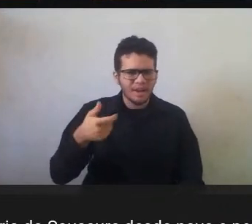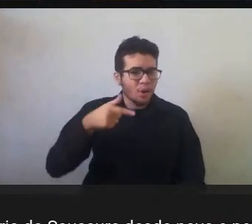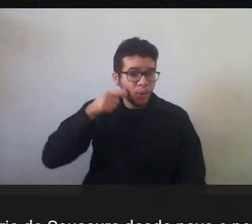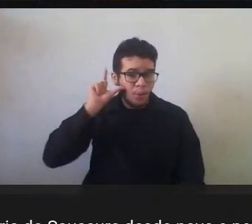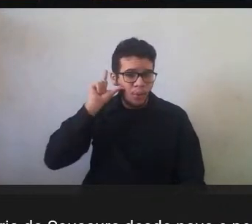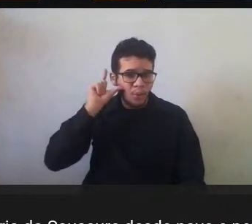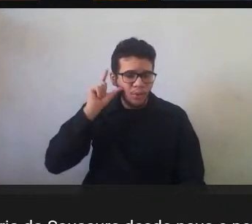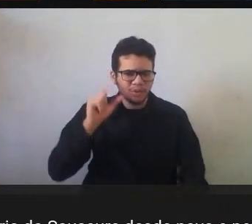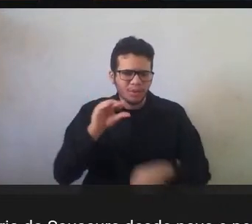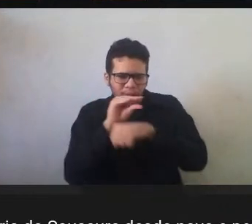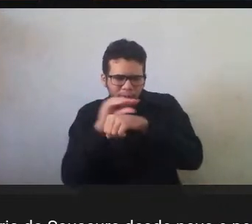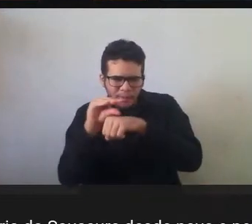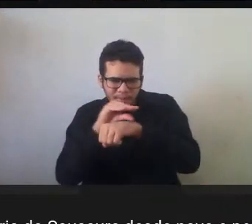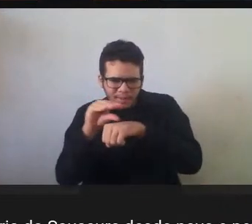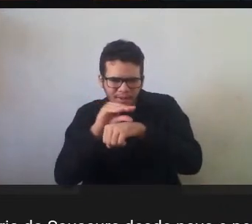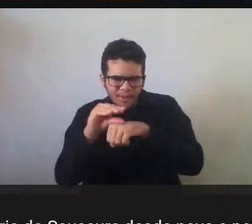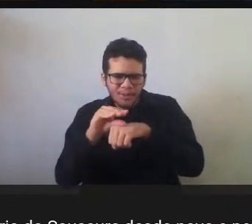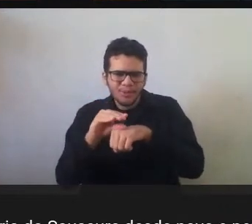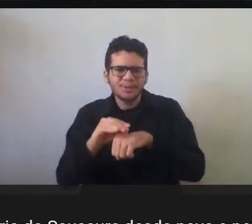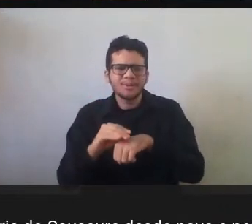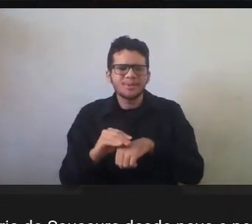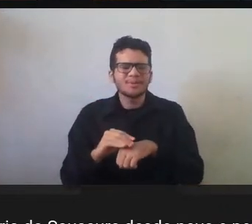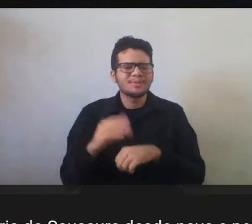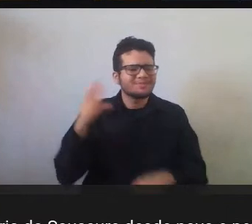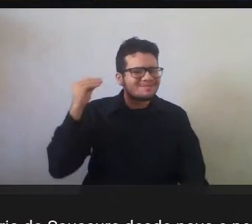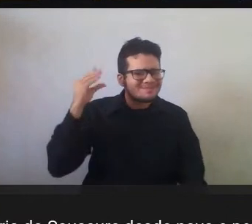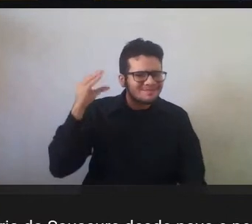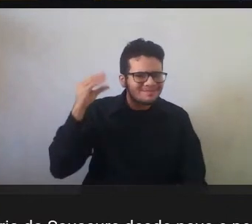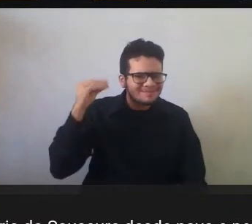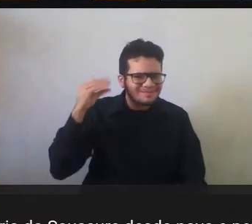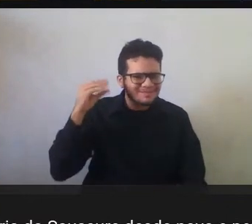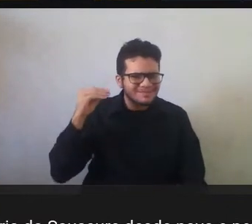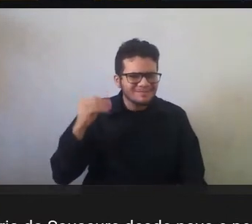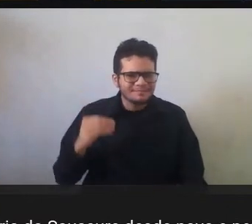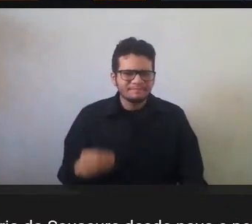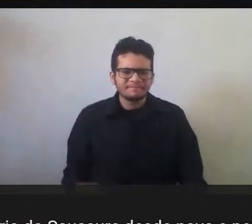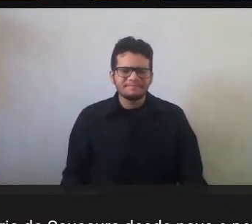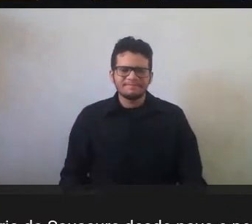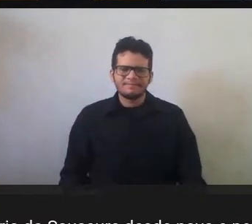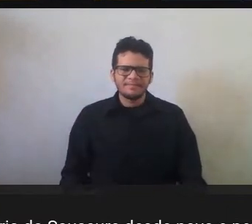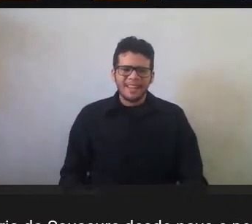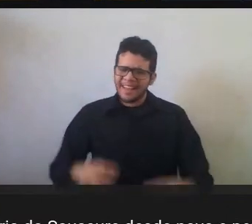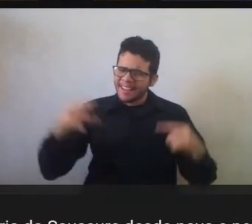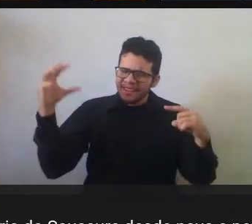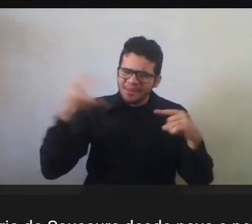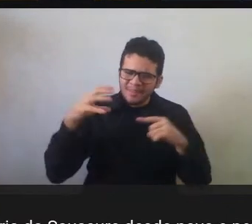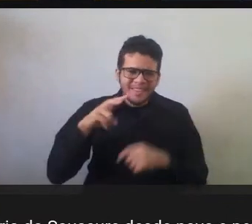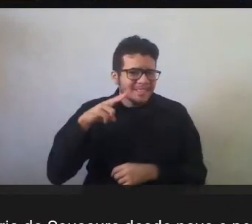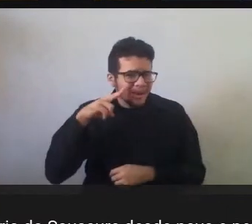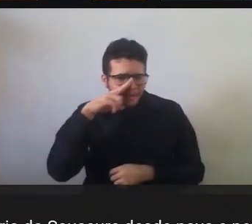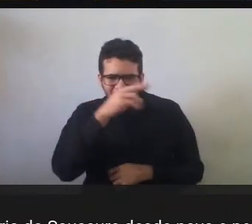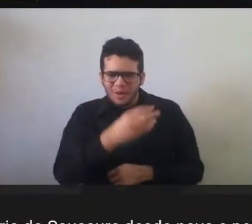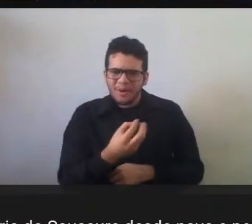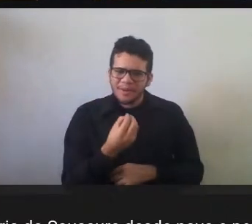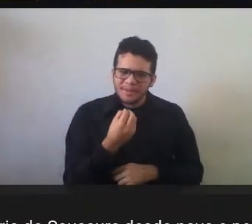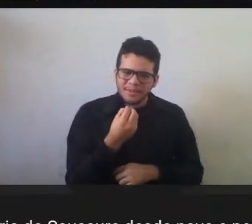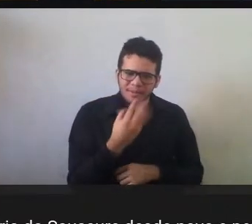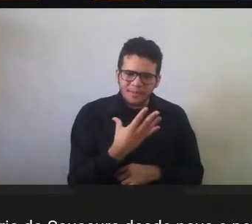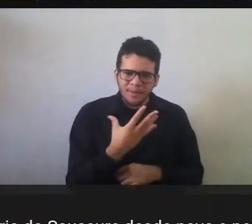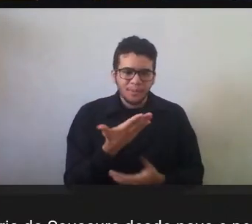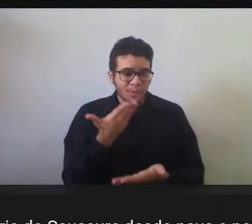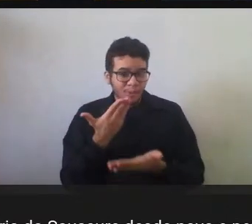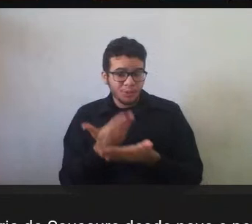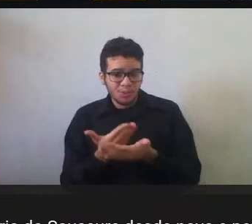estudos de hoje ele parece iniciar com tanta paixão nos estudos de hoje não gente peraí